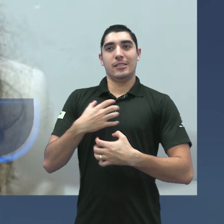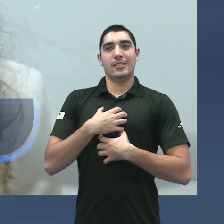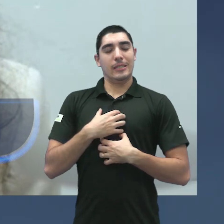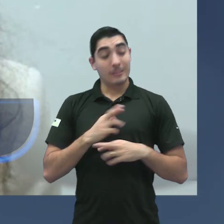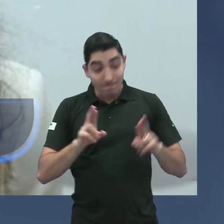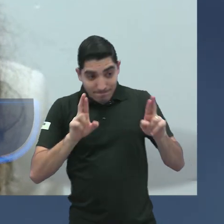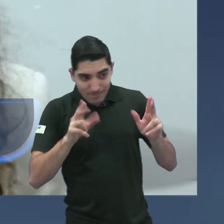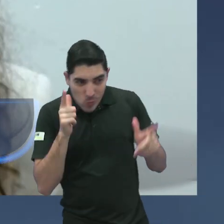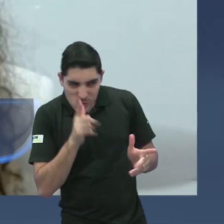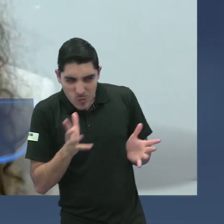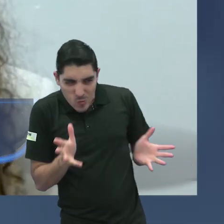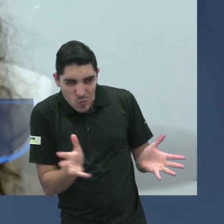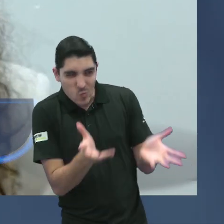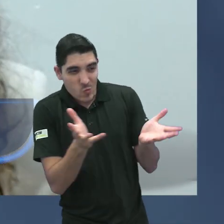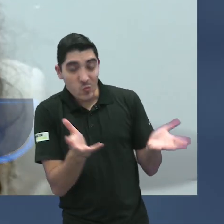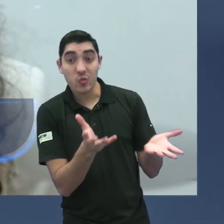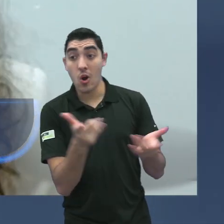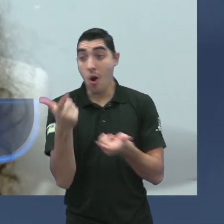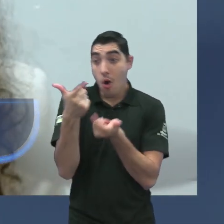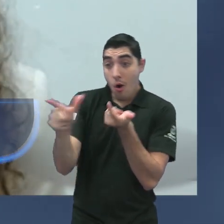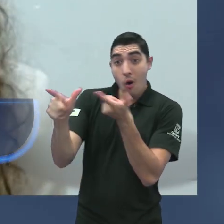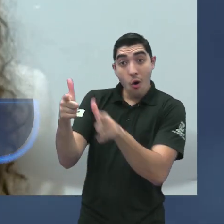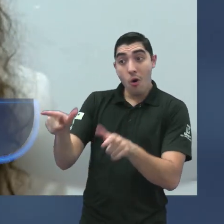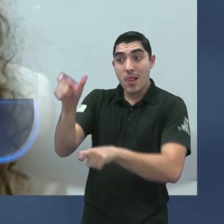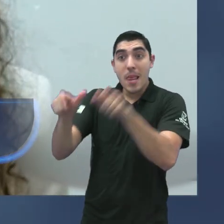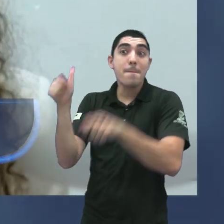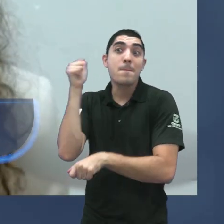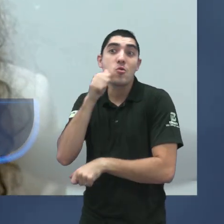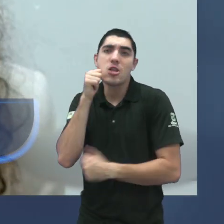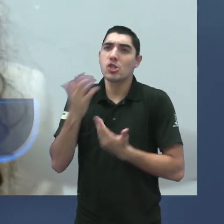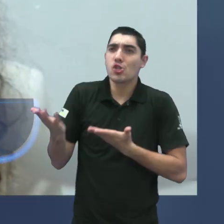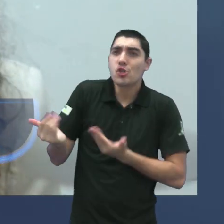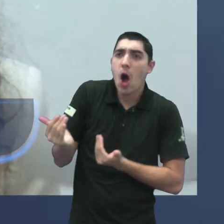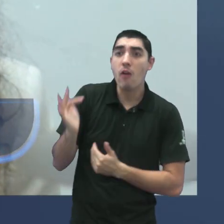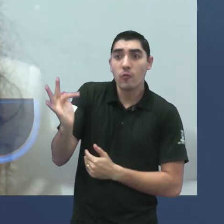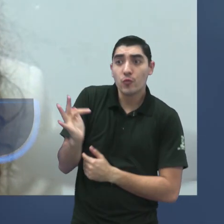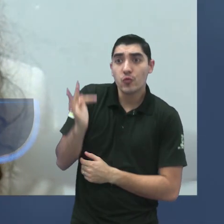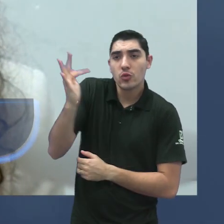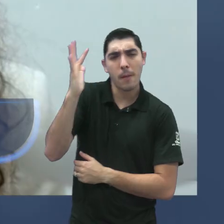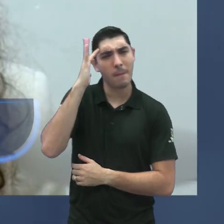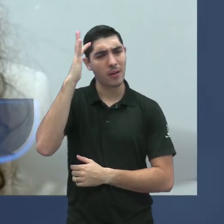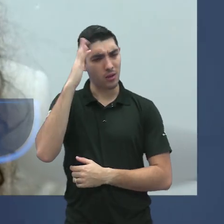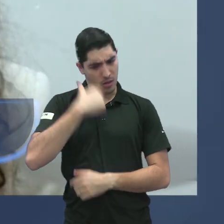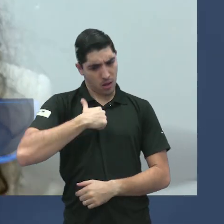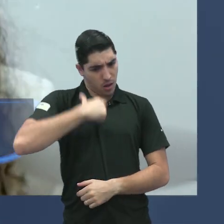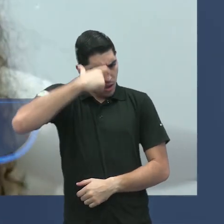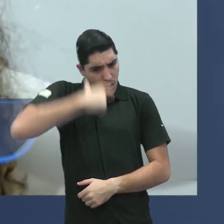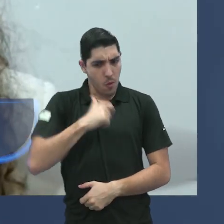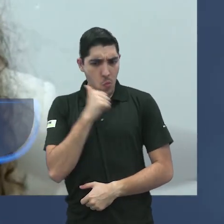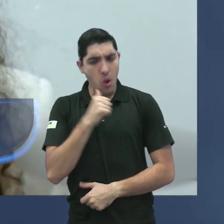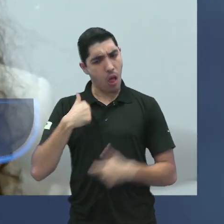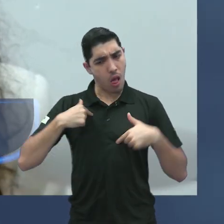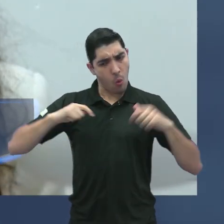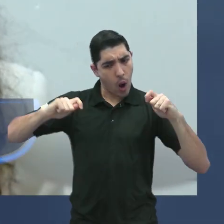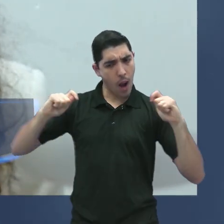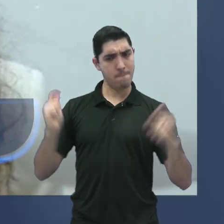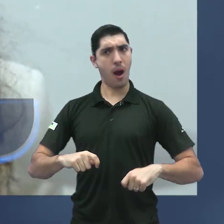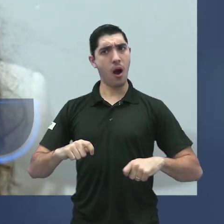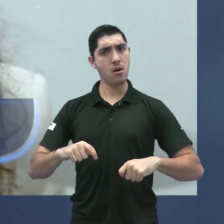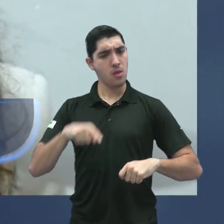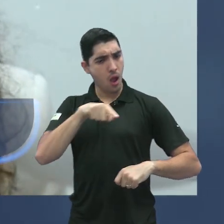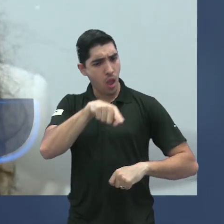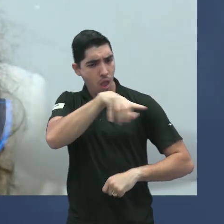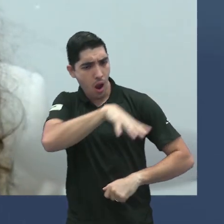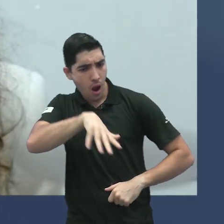motive novas gerações, para que essas mulheres também acreditem que elas possam ter trajetórias, né,